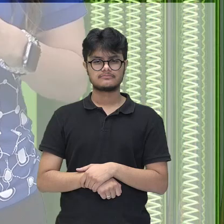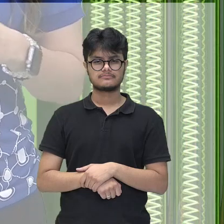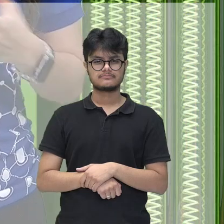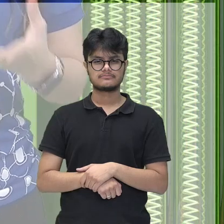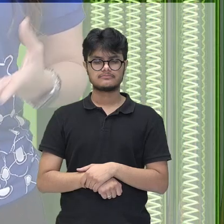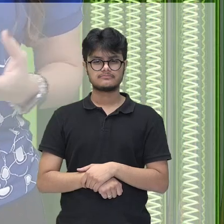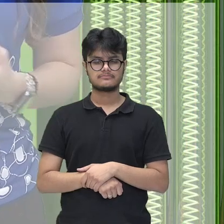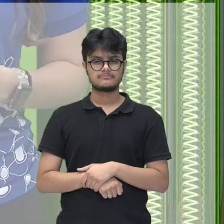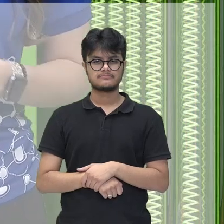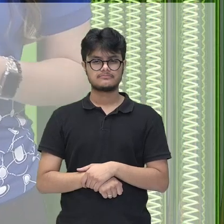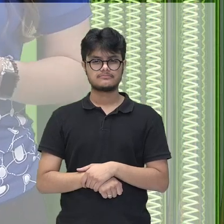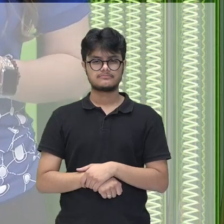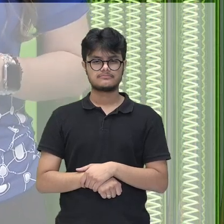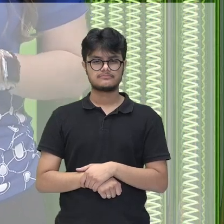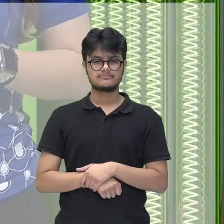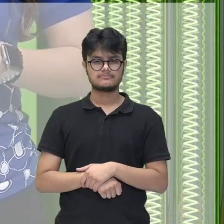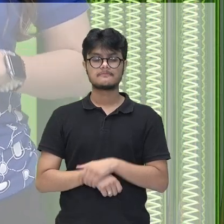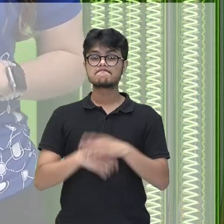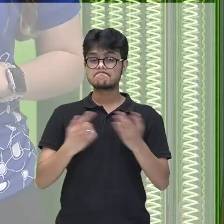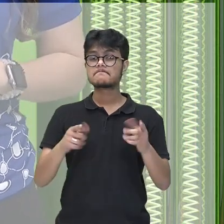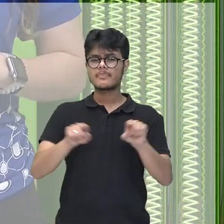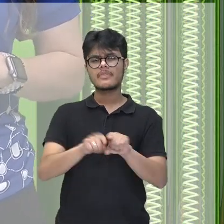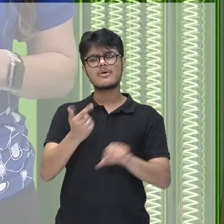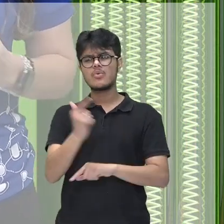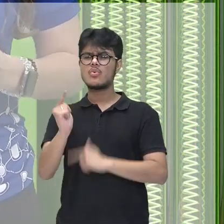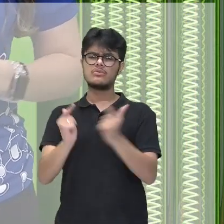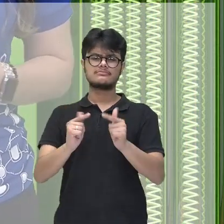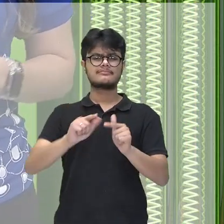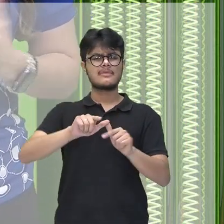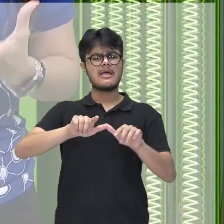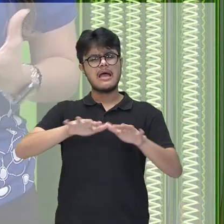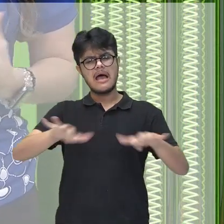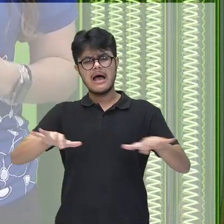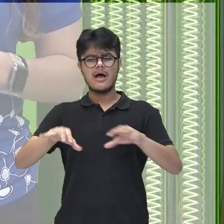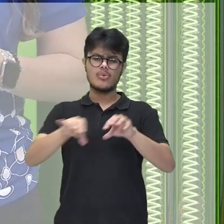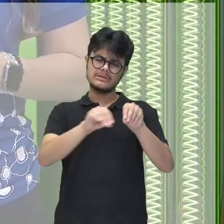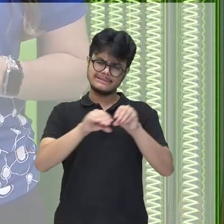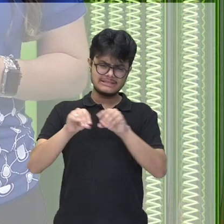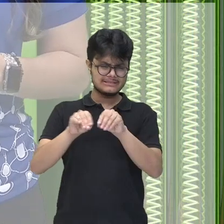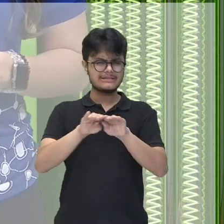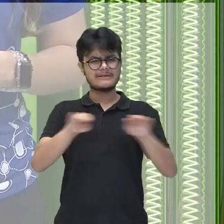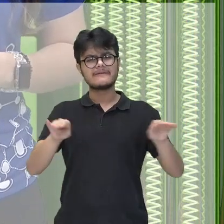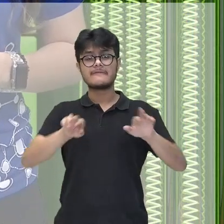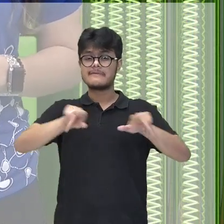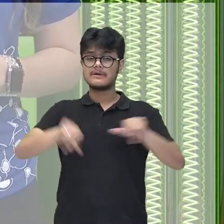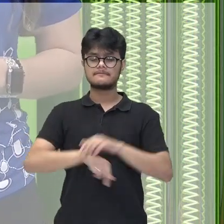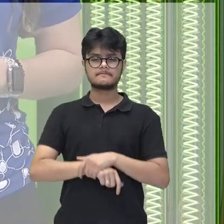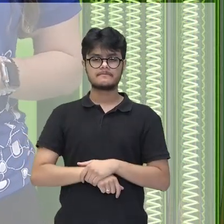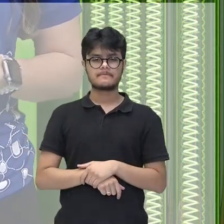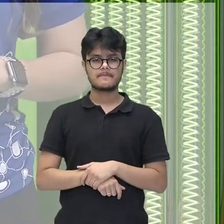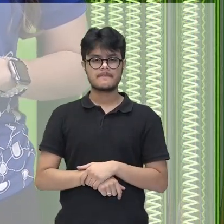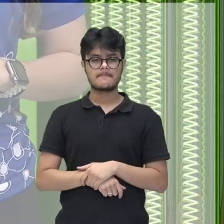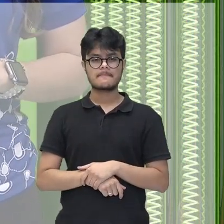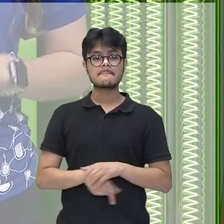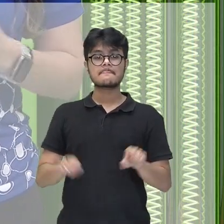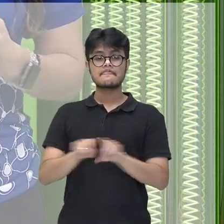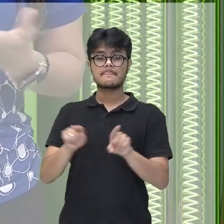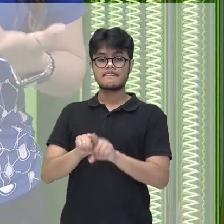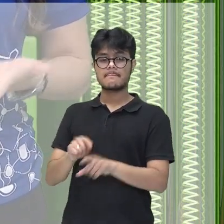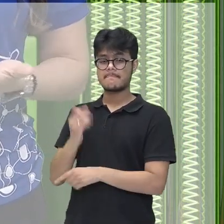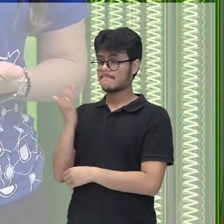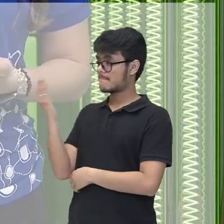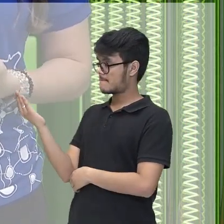né? Não só na água, mas também na terra, né? No solo em si. Nós temos também